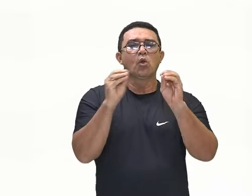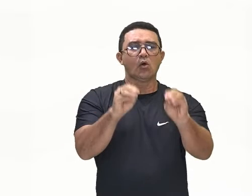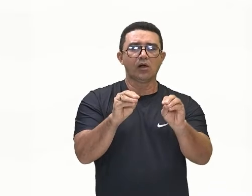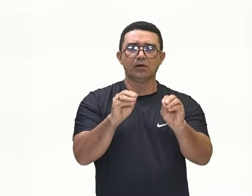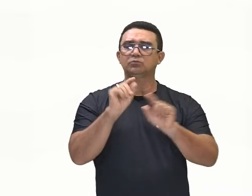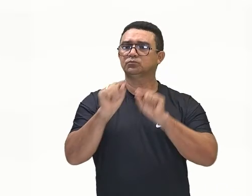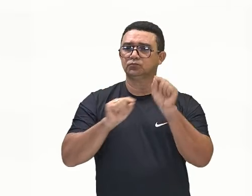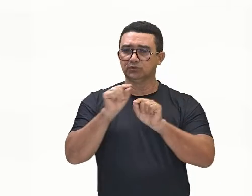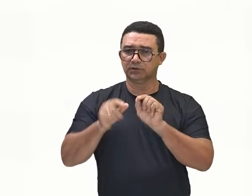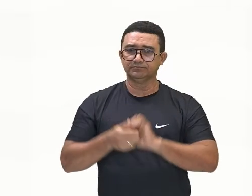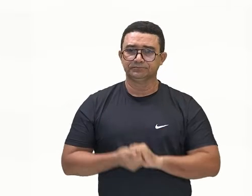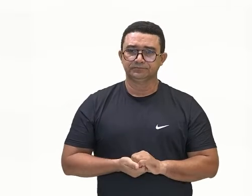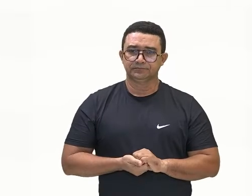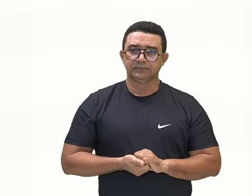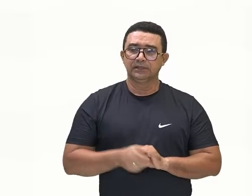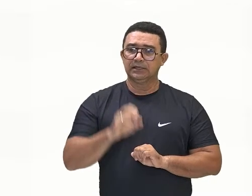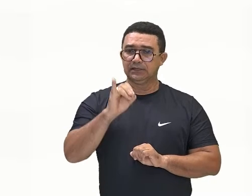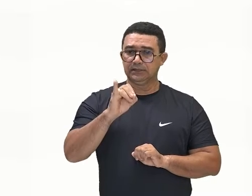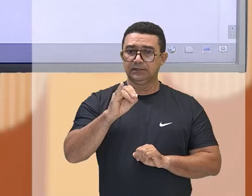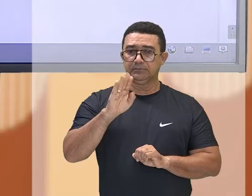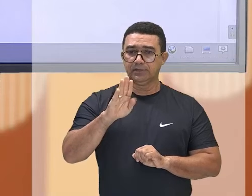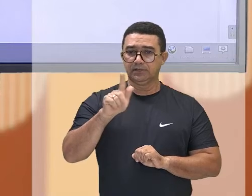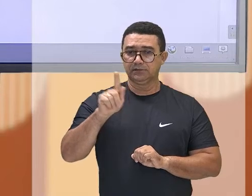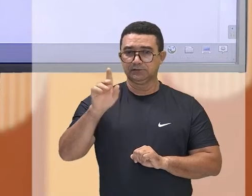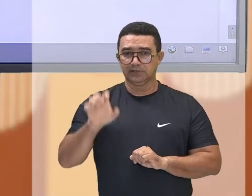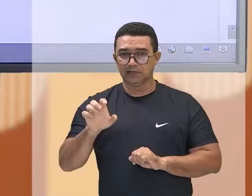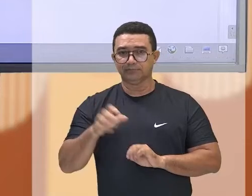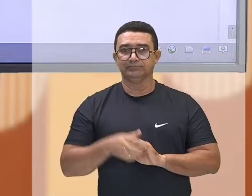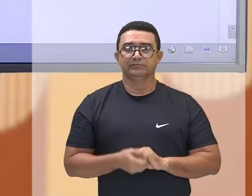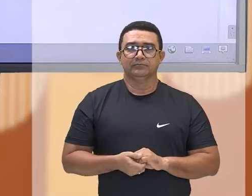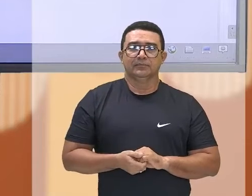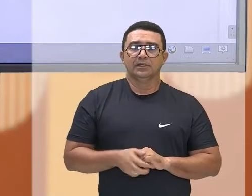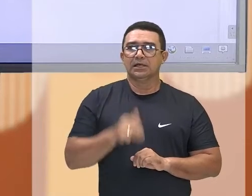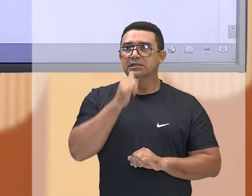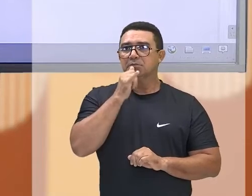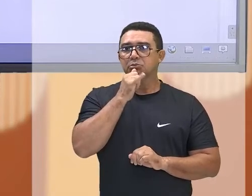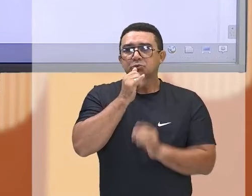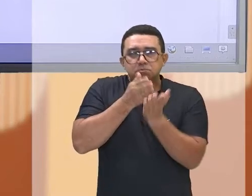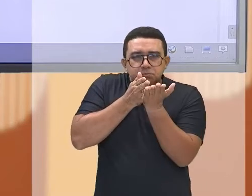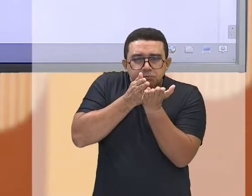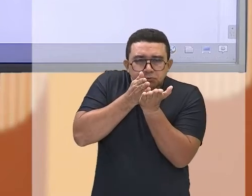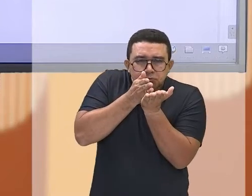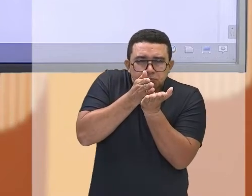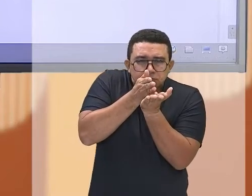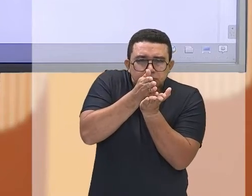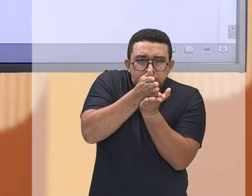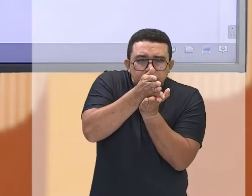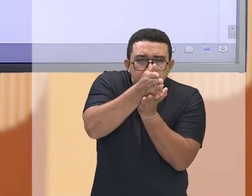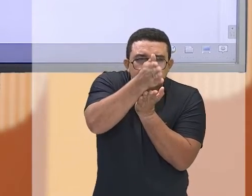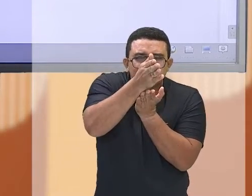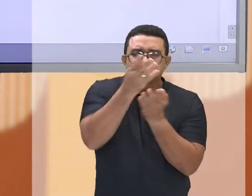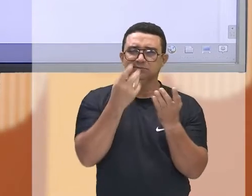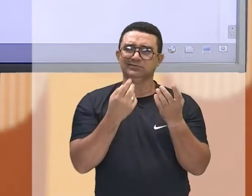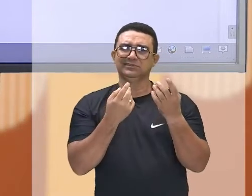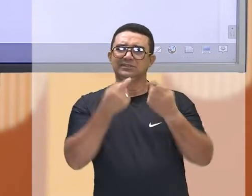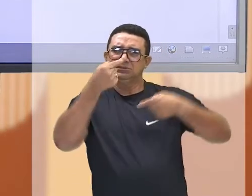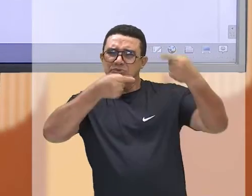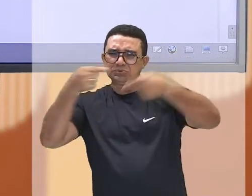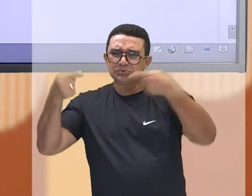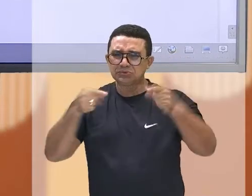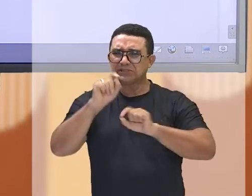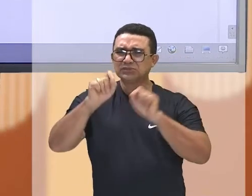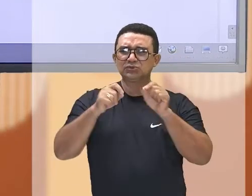mais uma vez é que o IBGE ele não vai seguir atentamente essa discussão que a sociedade